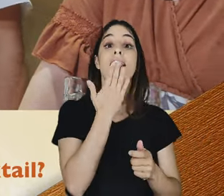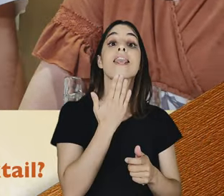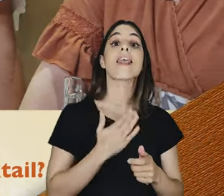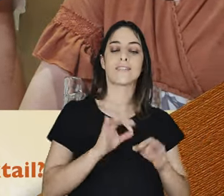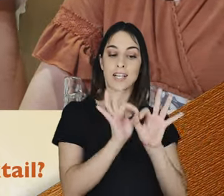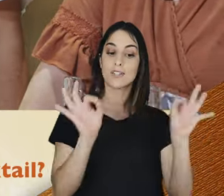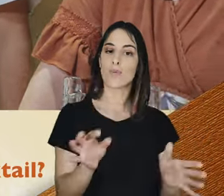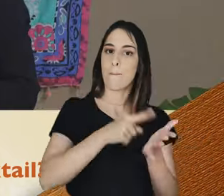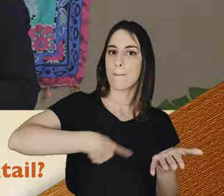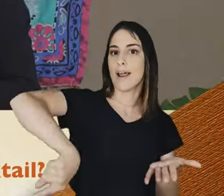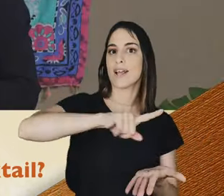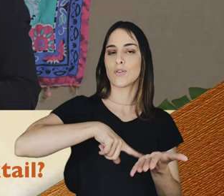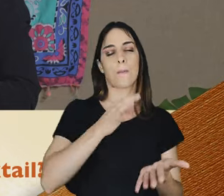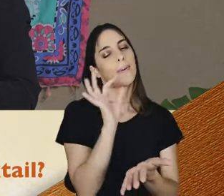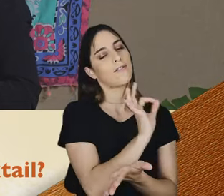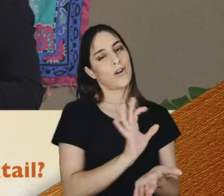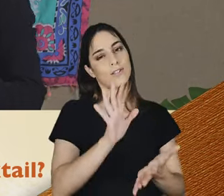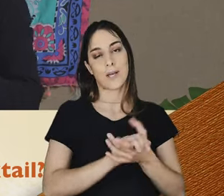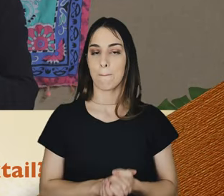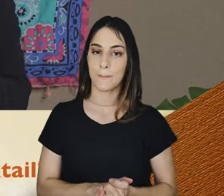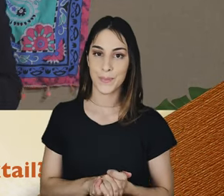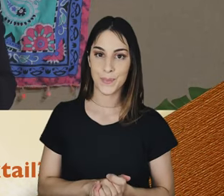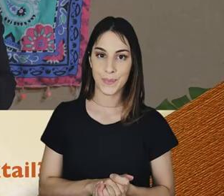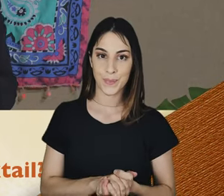prato. Maravilhosa.